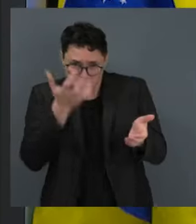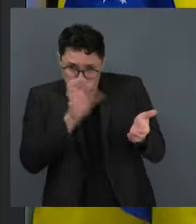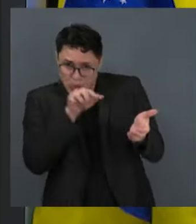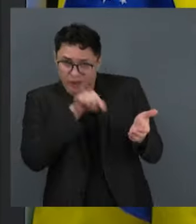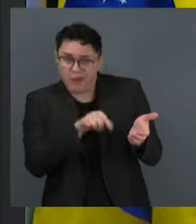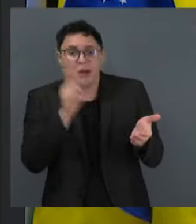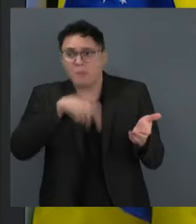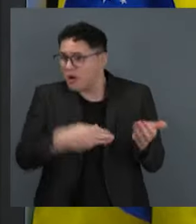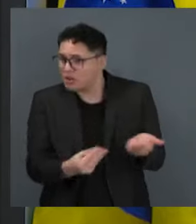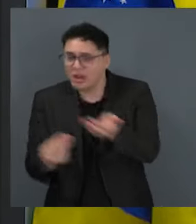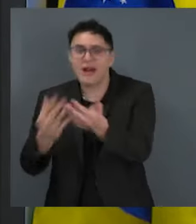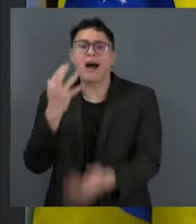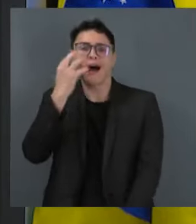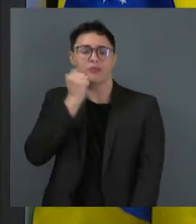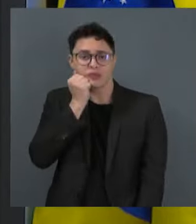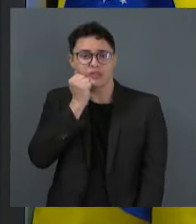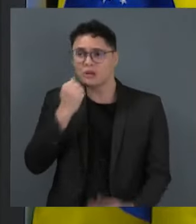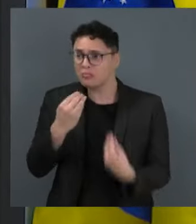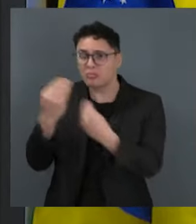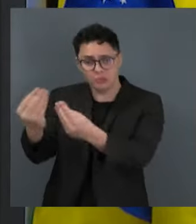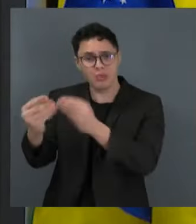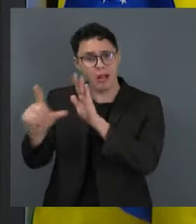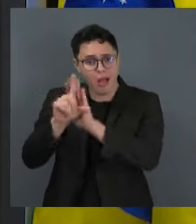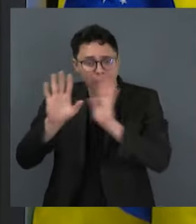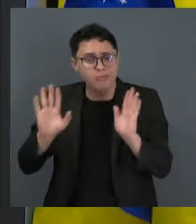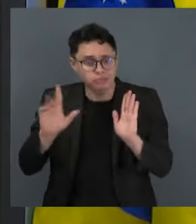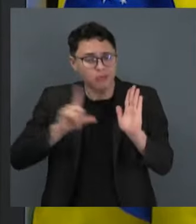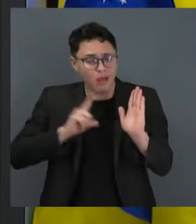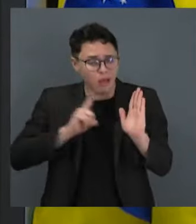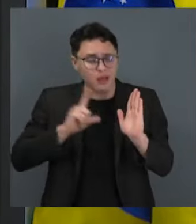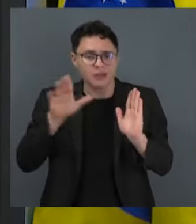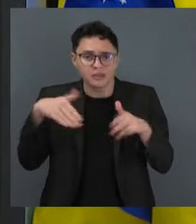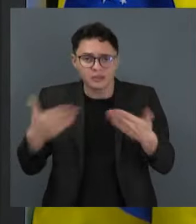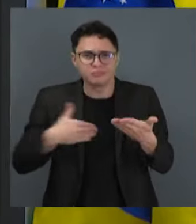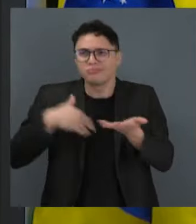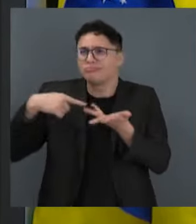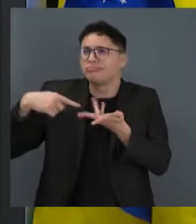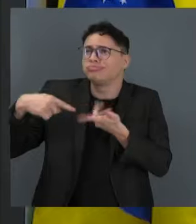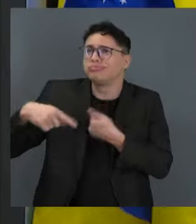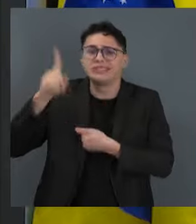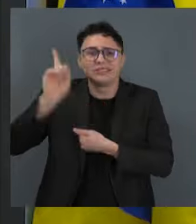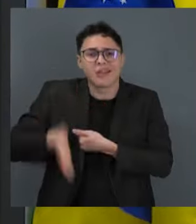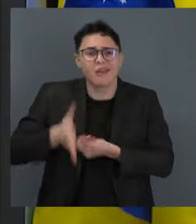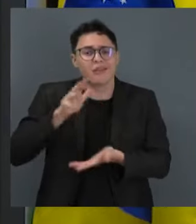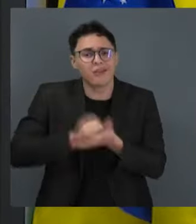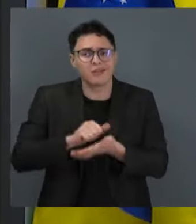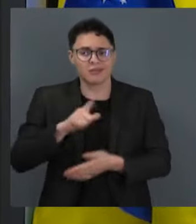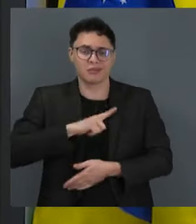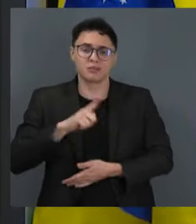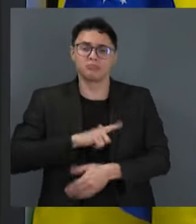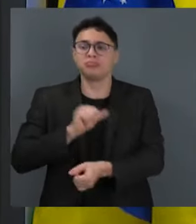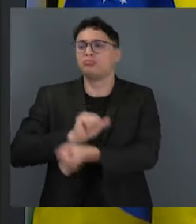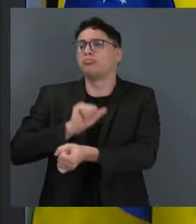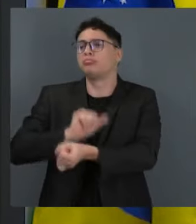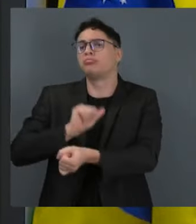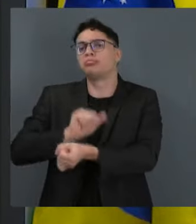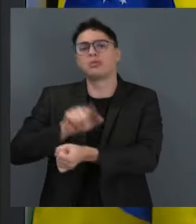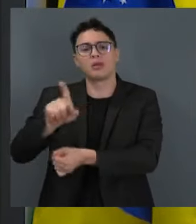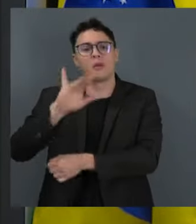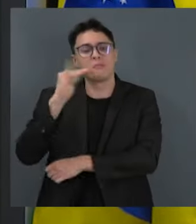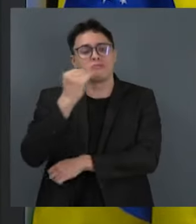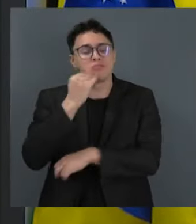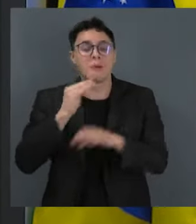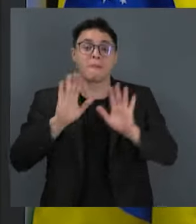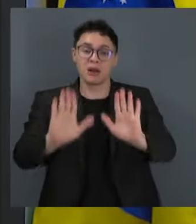adoção tem a entrega Legal são milhares e milhares de casos cadastrados aguardando essa oportunidade